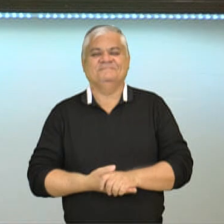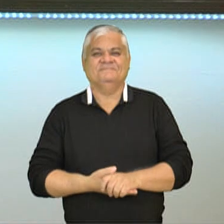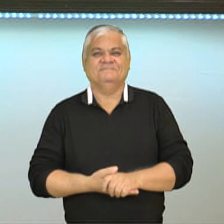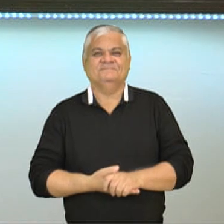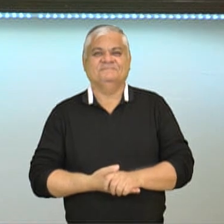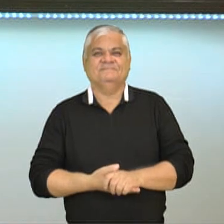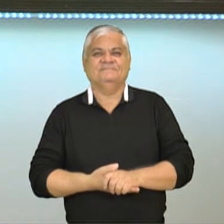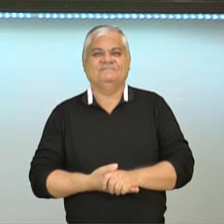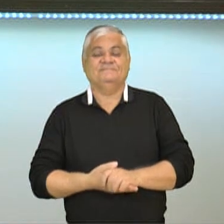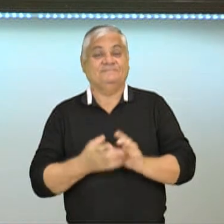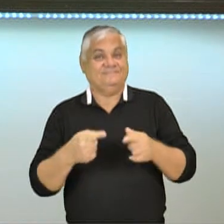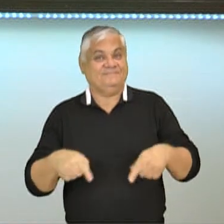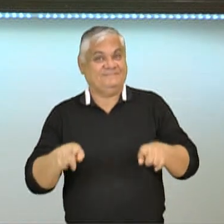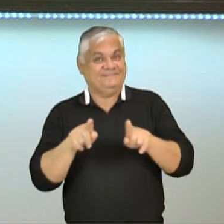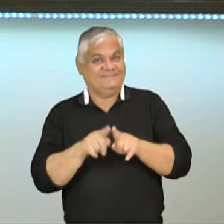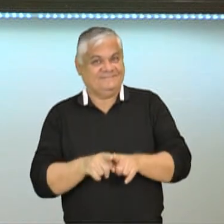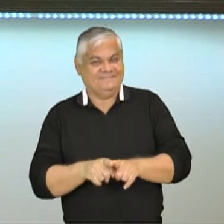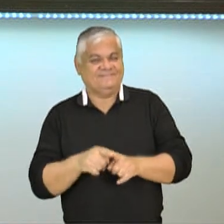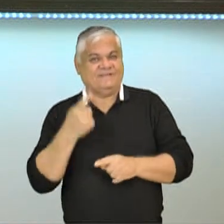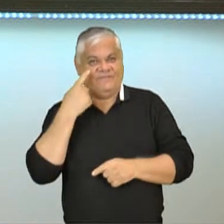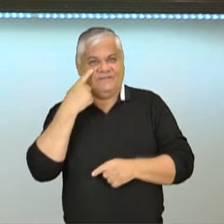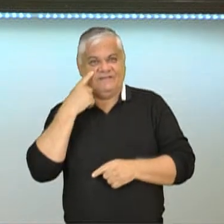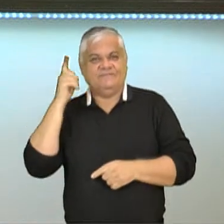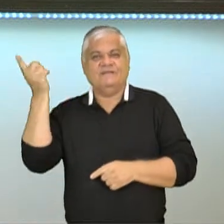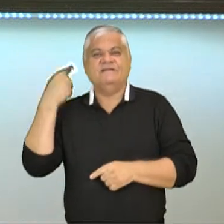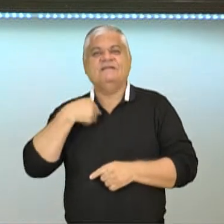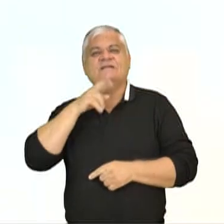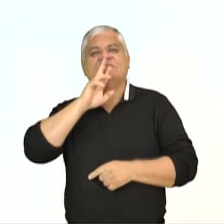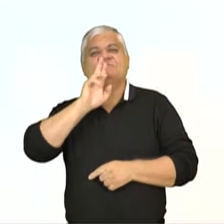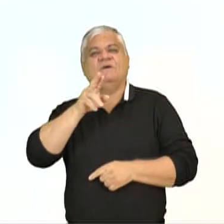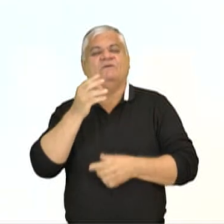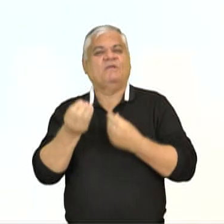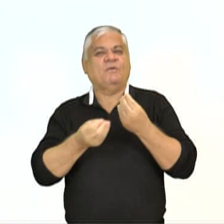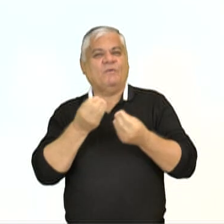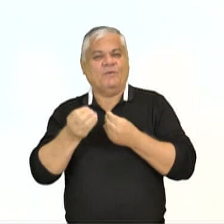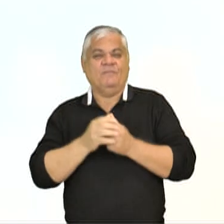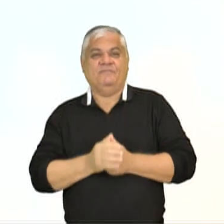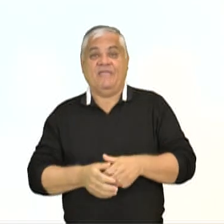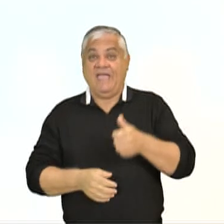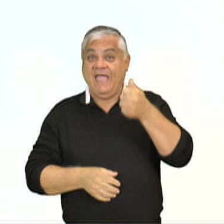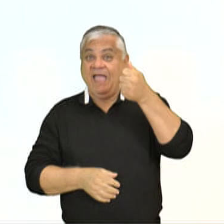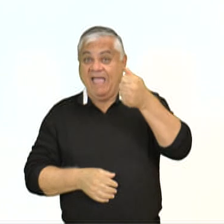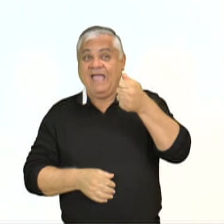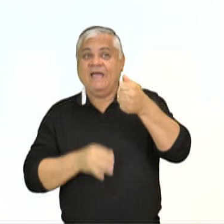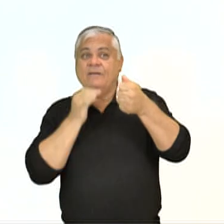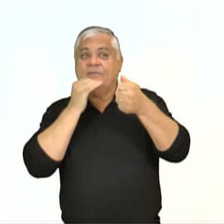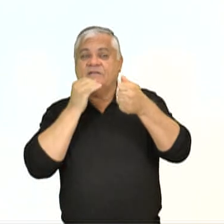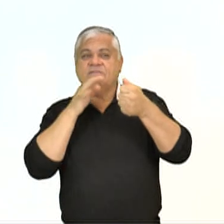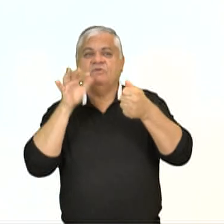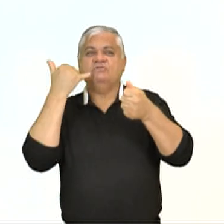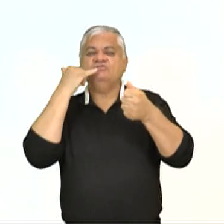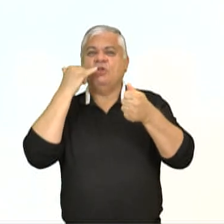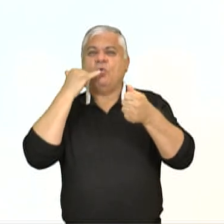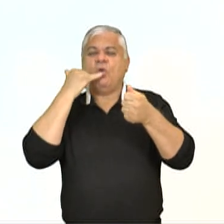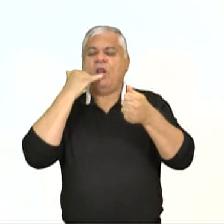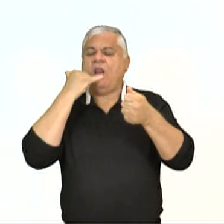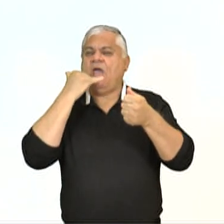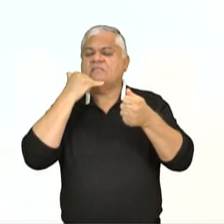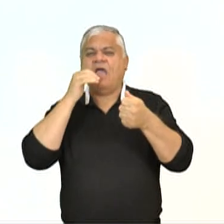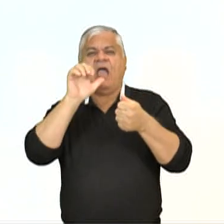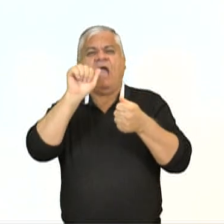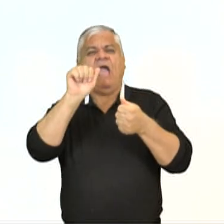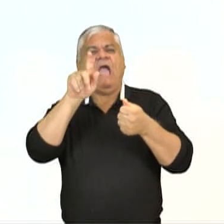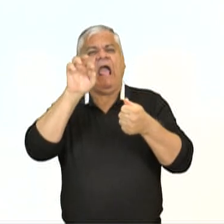Retomando então, observem aqui, vamos aprender então na letra A quando diz ali, o celular está além